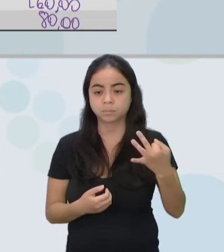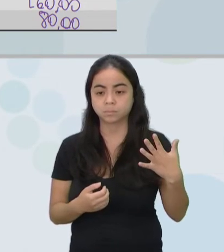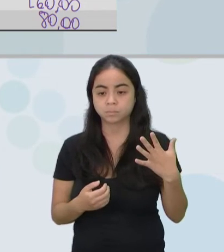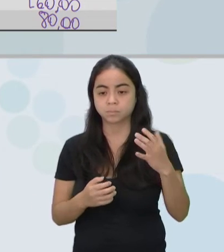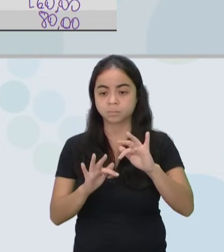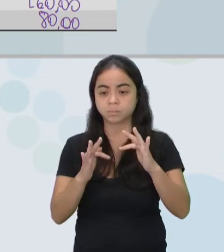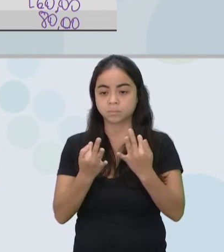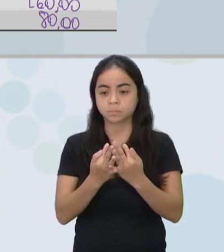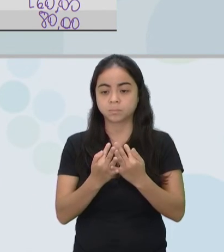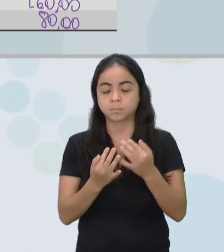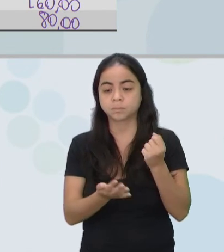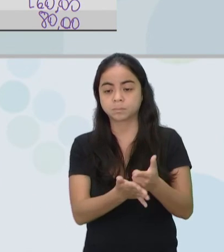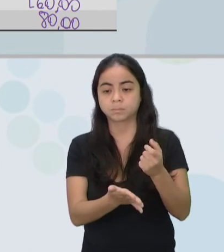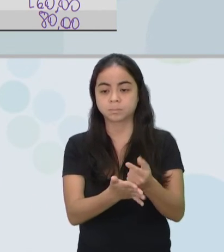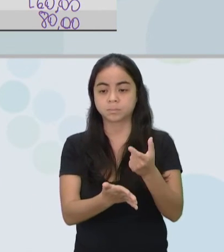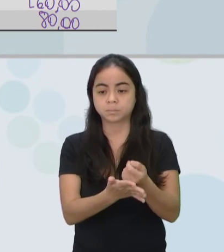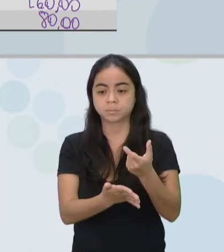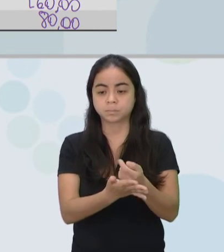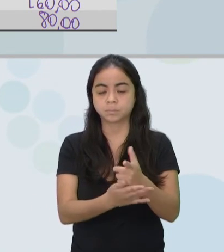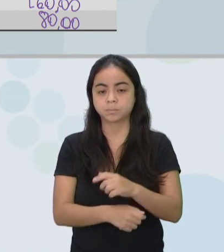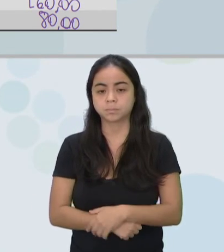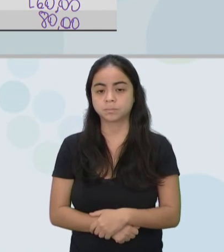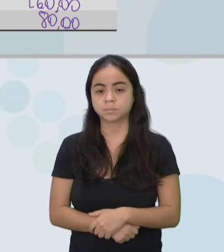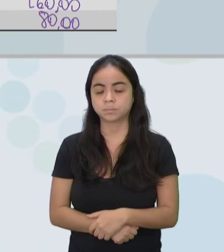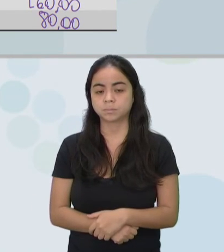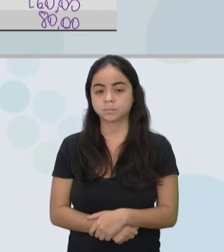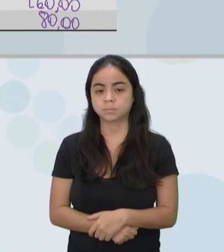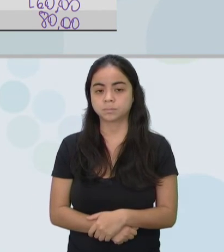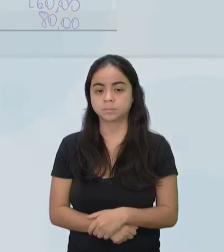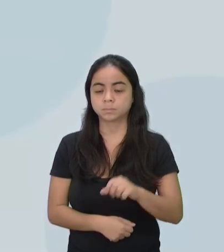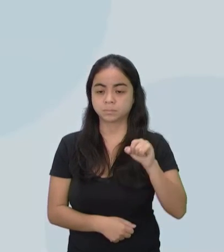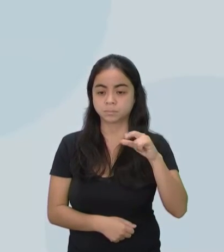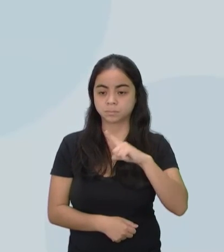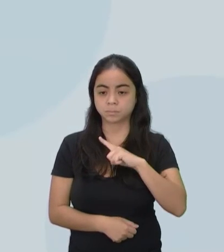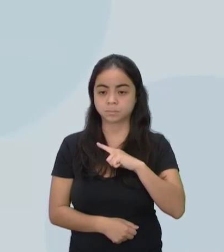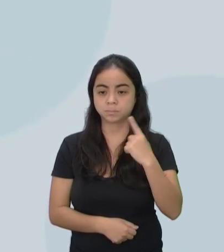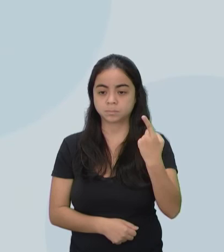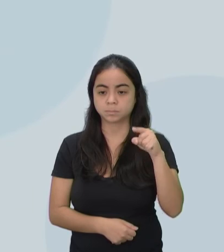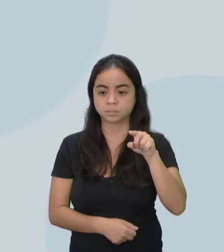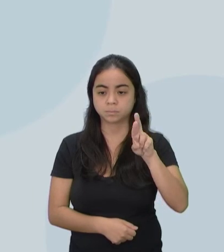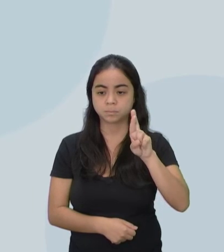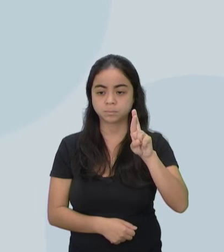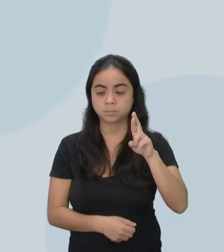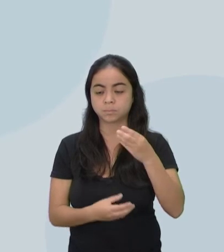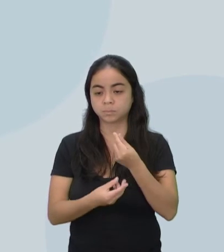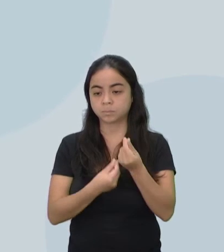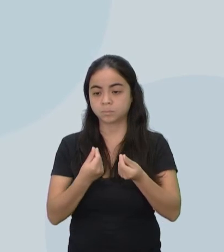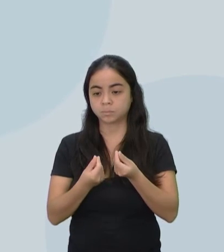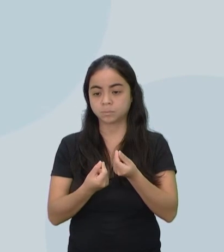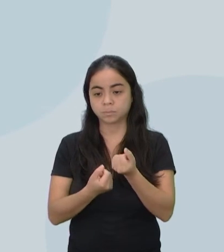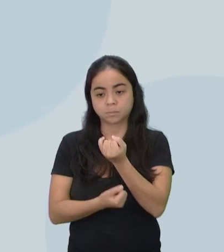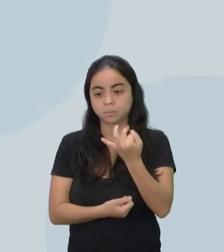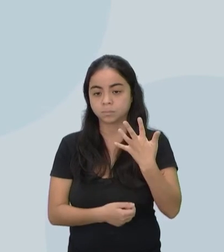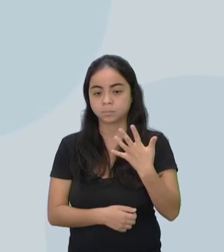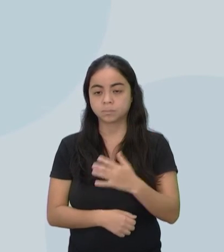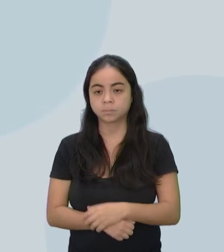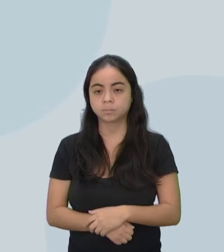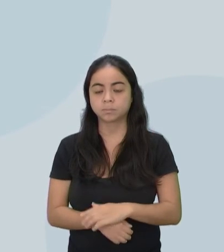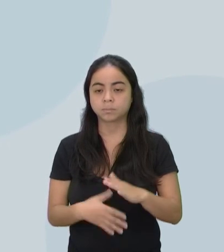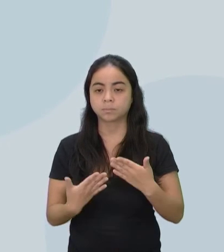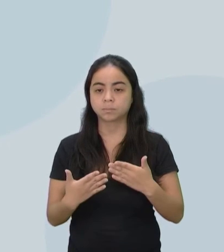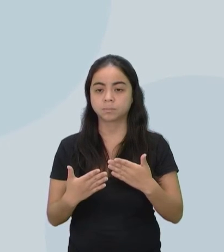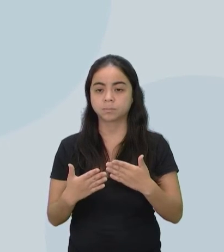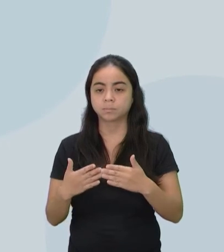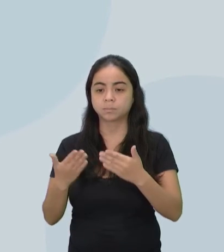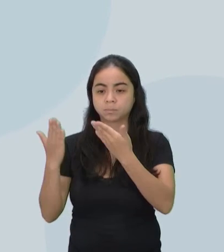né? Então, fazendo a conta, né? Quanto essa família gastou, se ela recebeu R$1.000, quanto ela gastou? E se a gente fizer a conta aqui, ó,